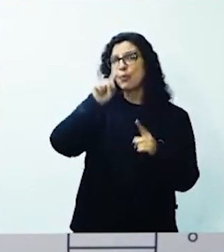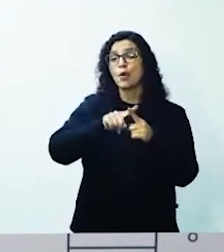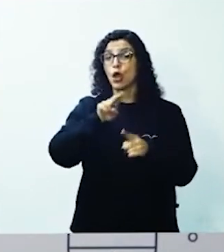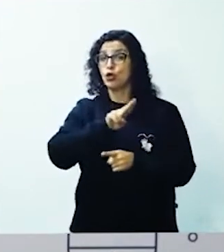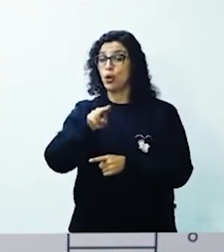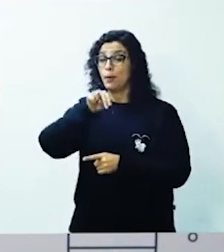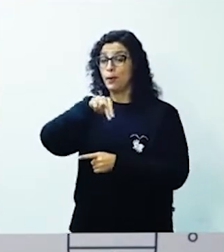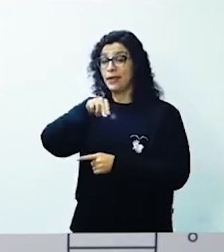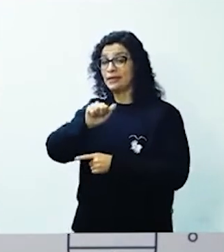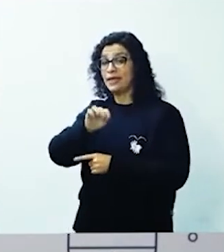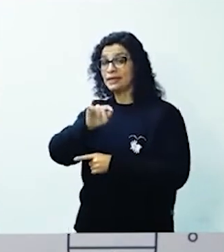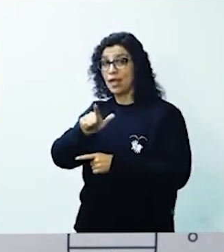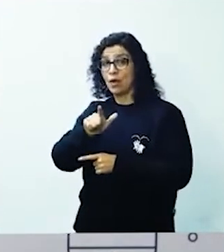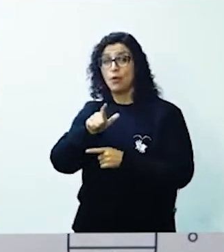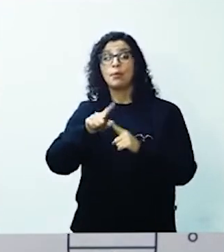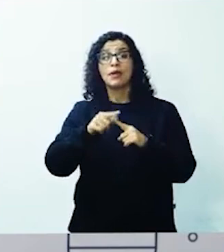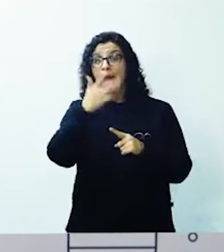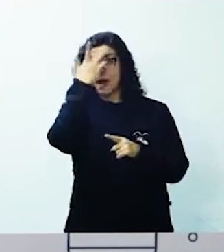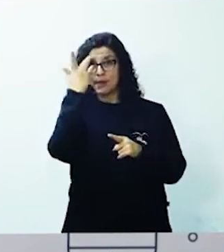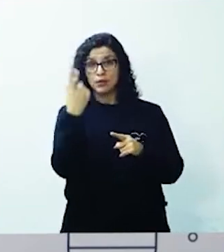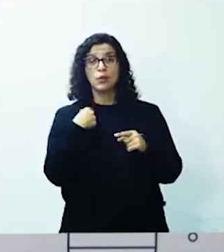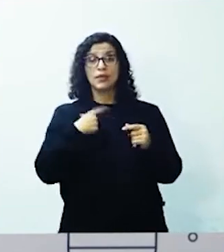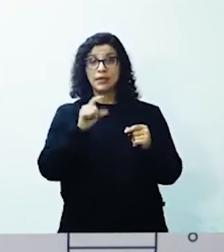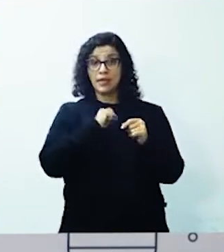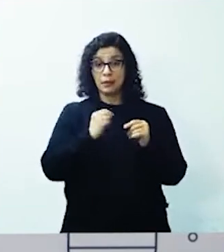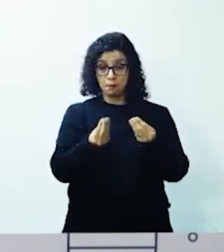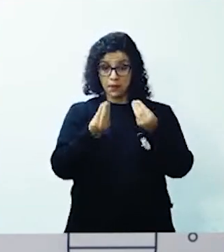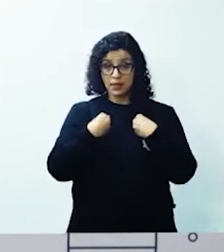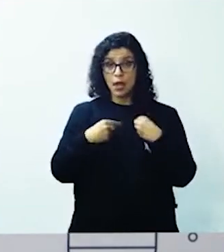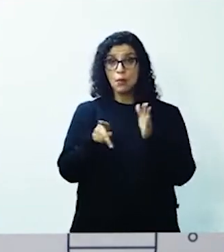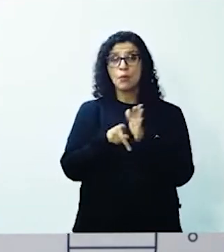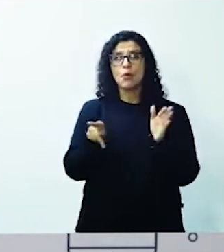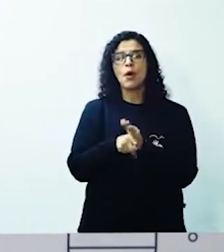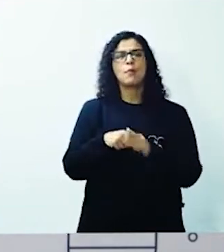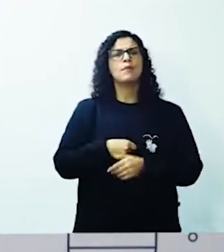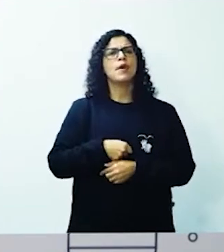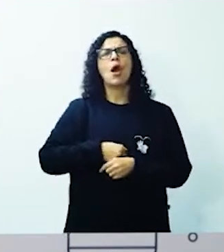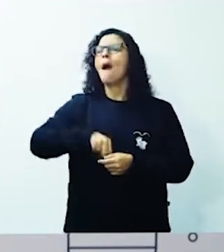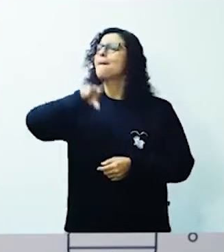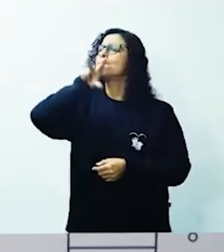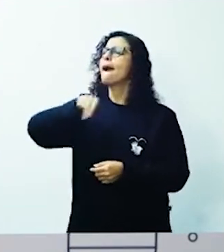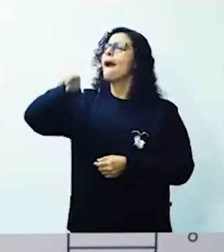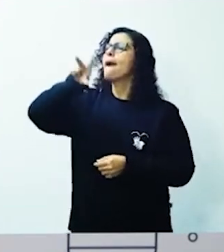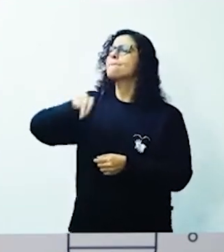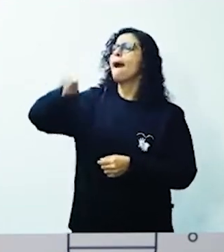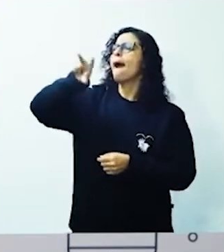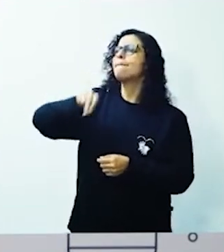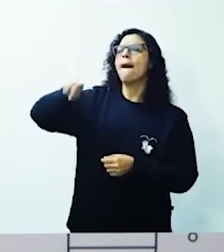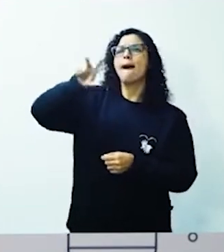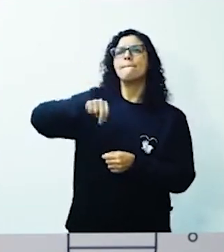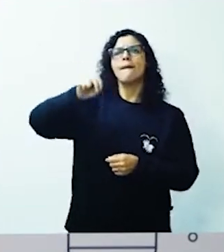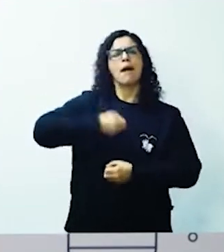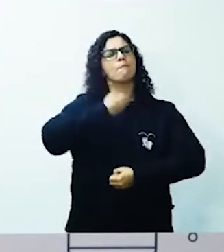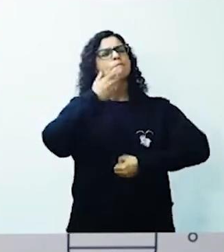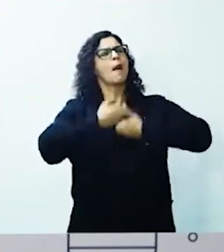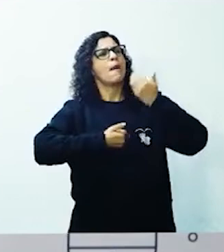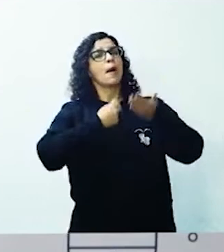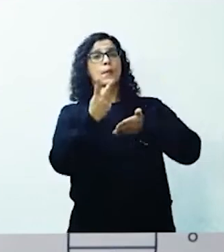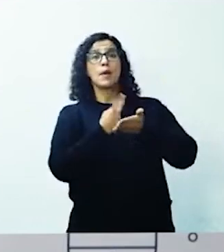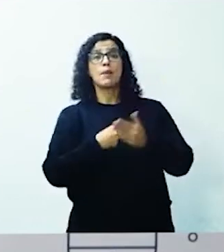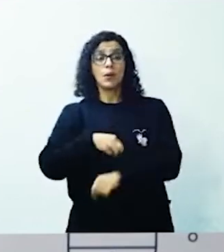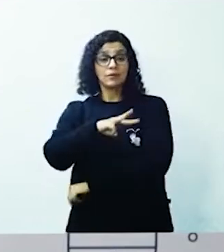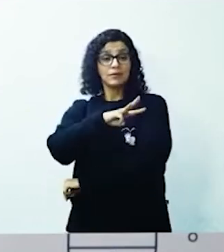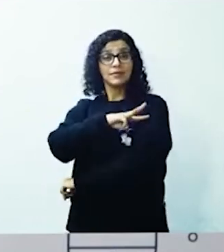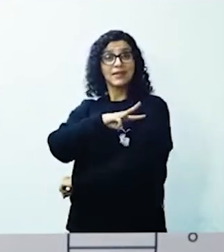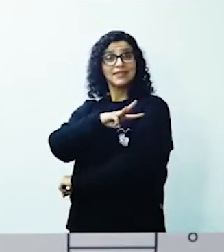Porque foi um poema que eu ganhei um concurso de recitação de poemas quando eu estava na